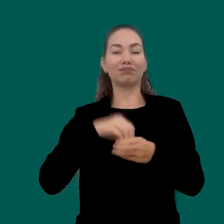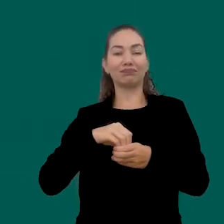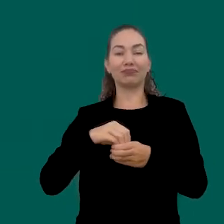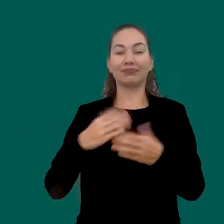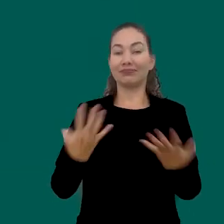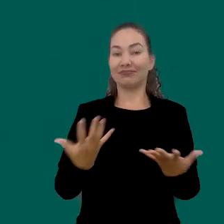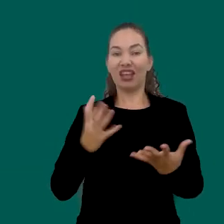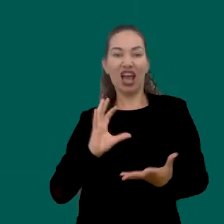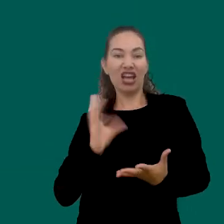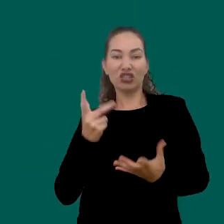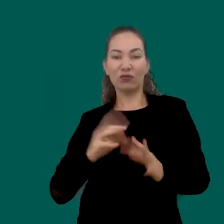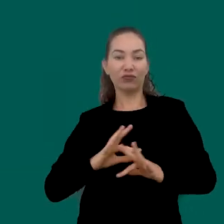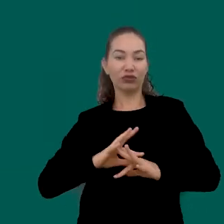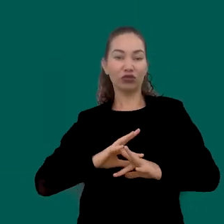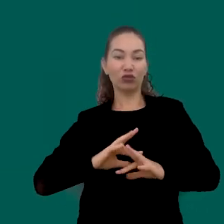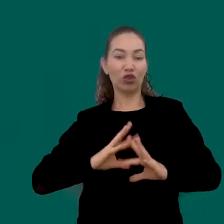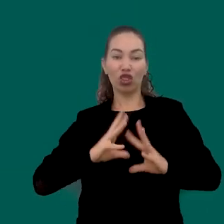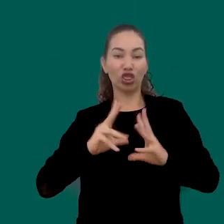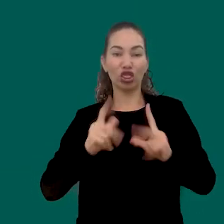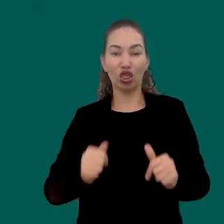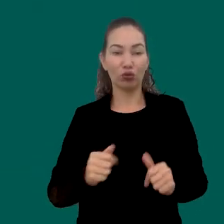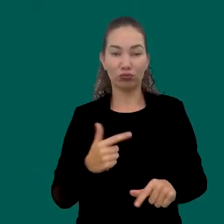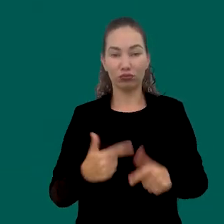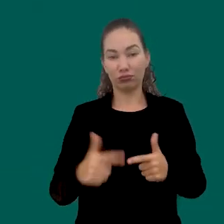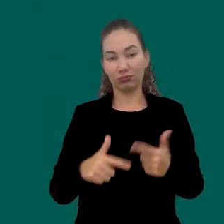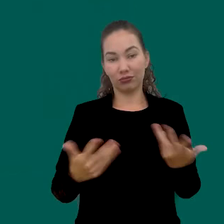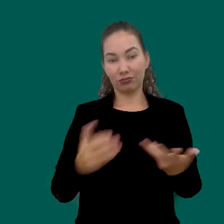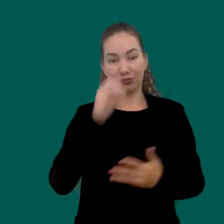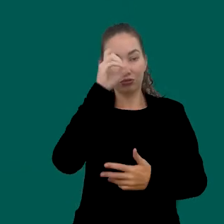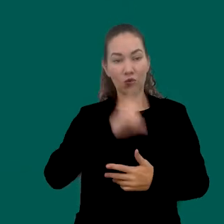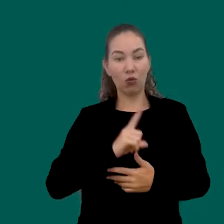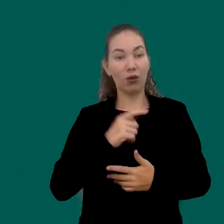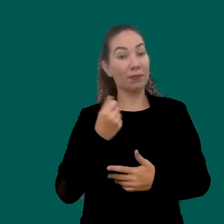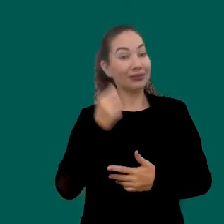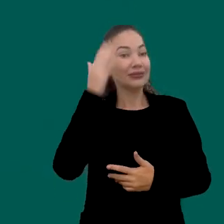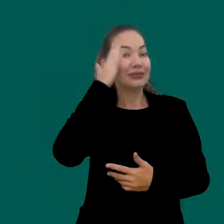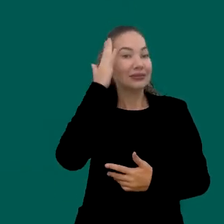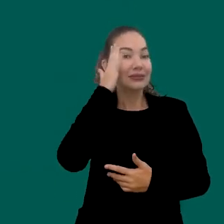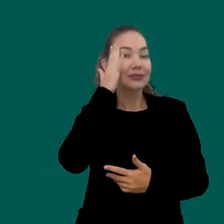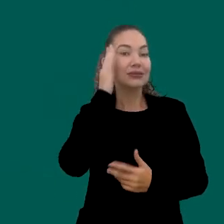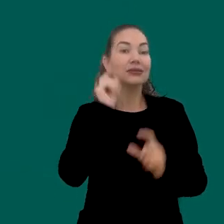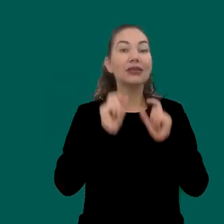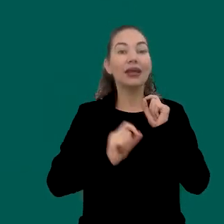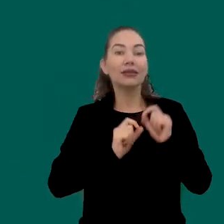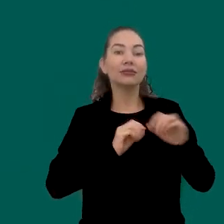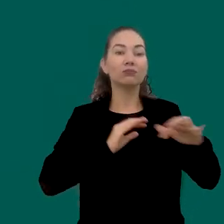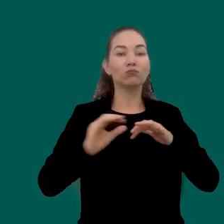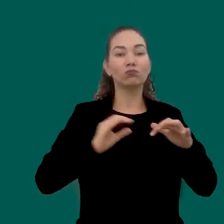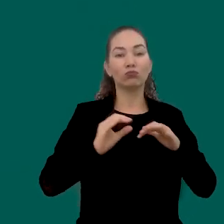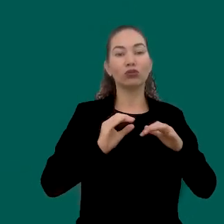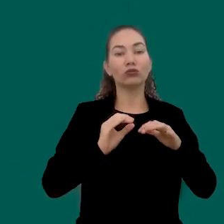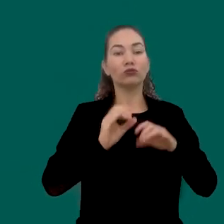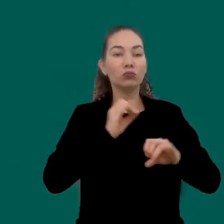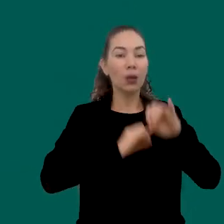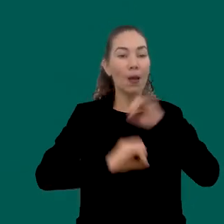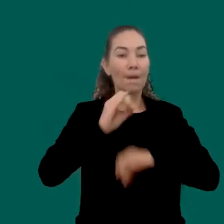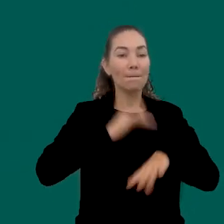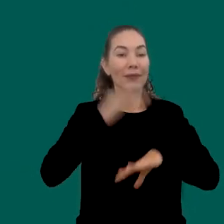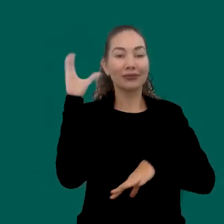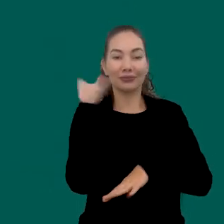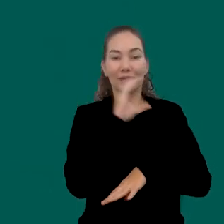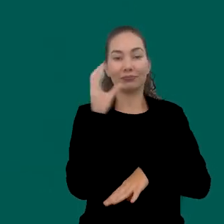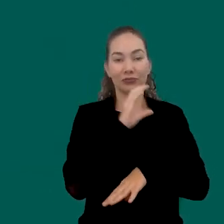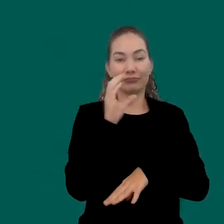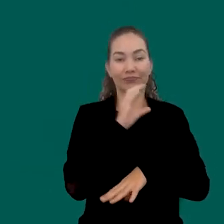negócio. Mercado, né? O cliente acaba. Então, a gente tem que começar a entender esse movimento digital e se digitalizar o mais rápido possível.